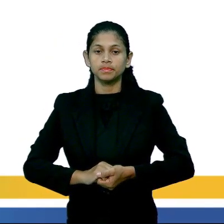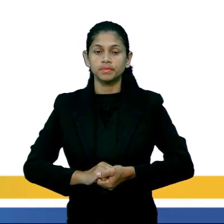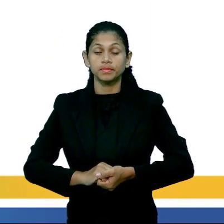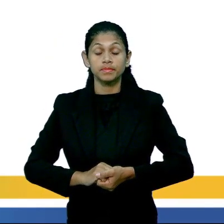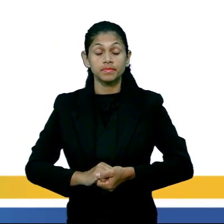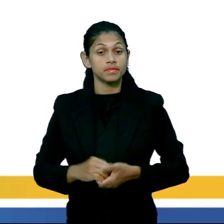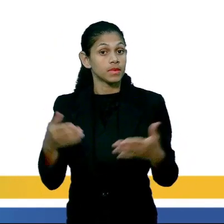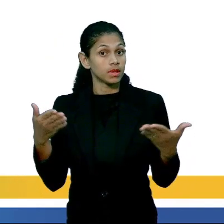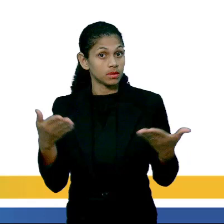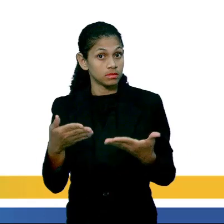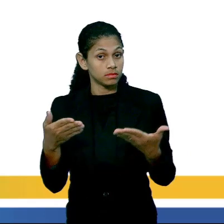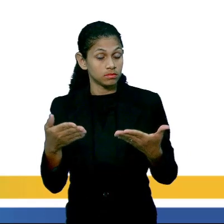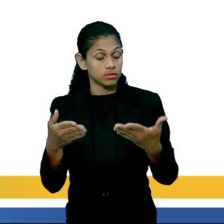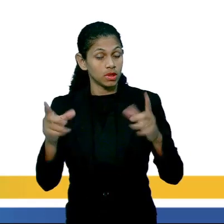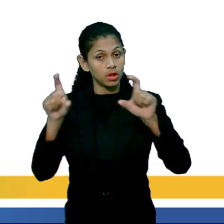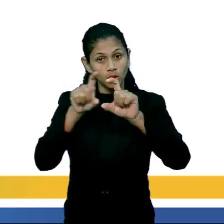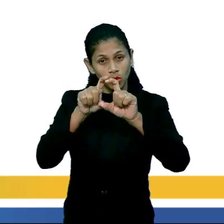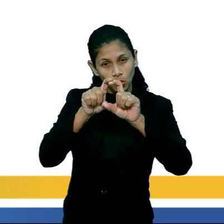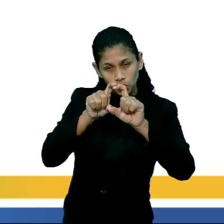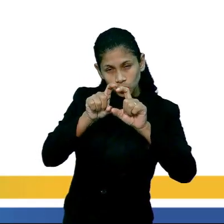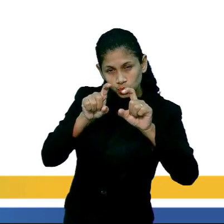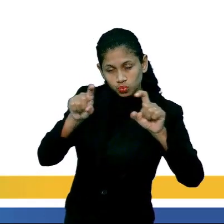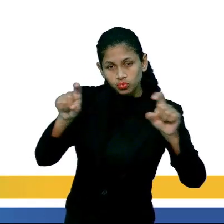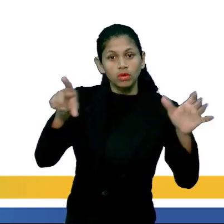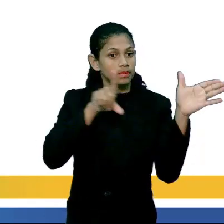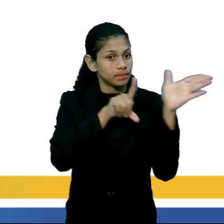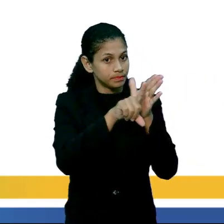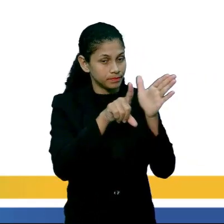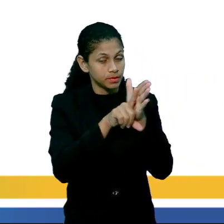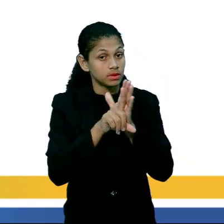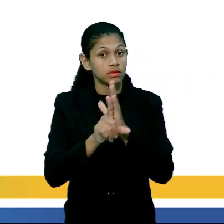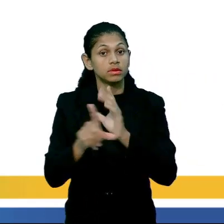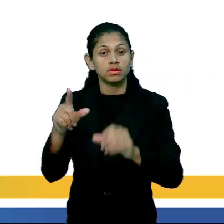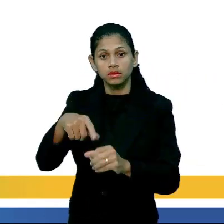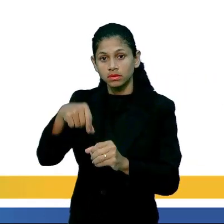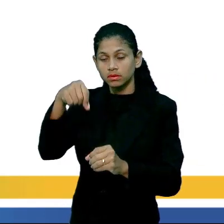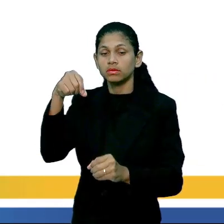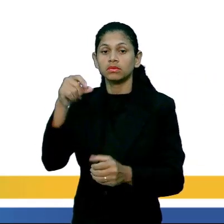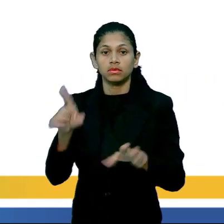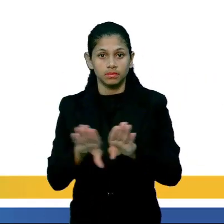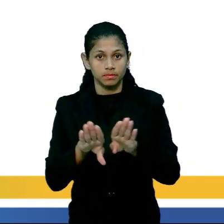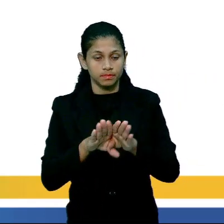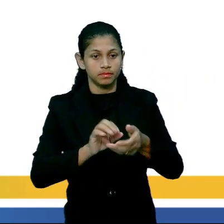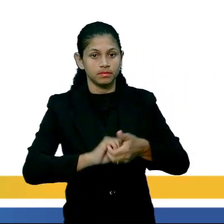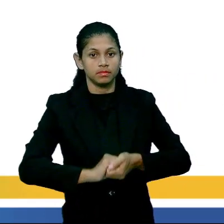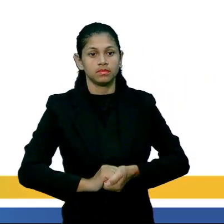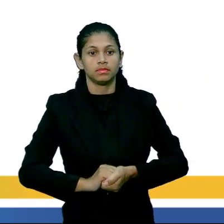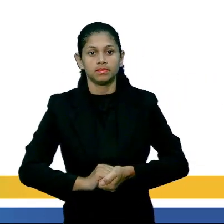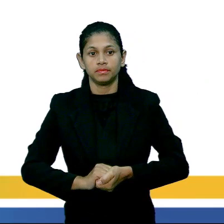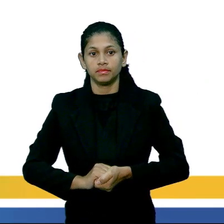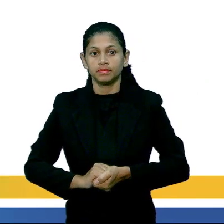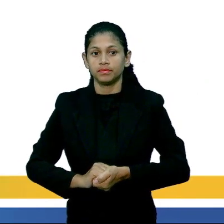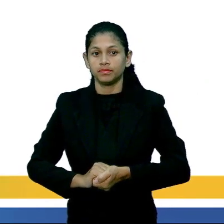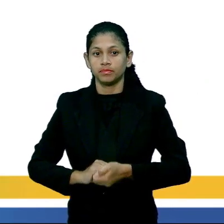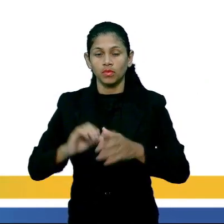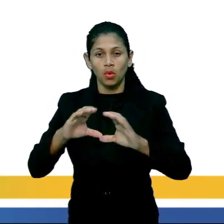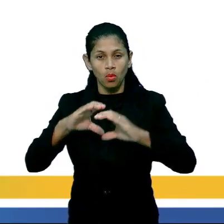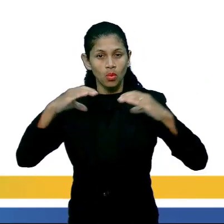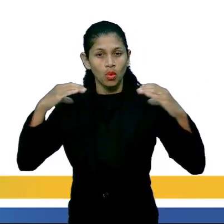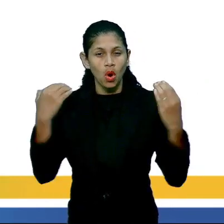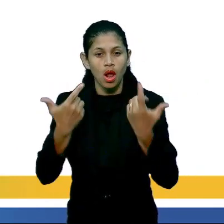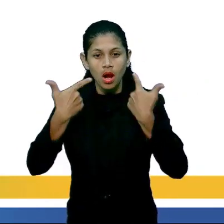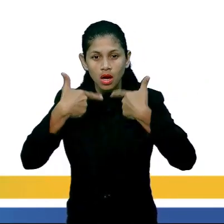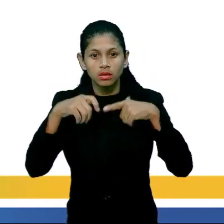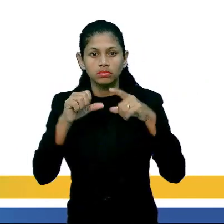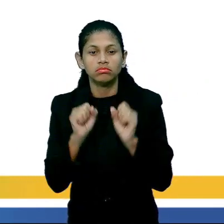Vamos agora ao nosso enunciado da questão e as alternativas, ok? Acompanhem comigo. Congressos linguísticos com